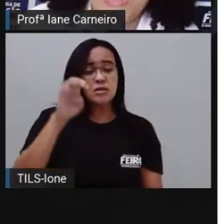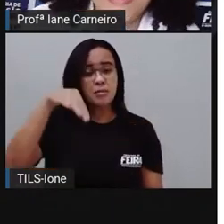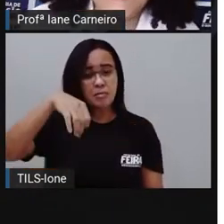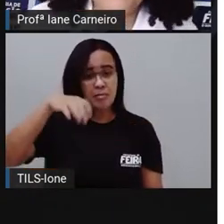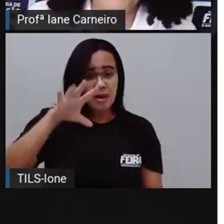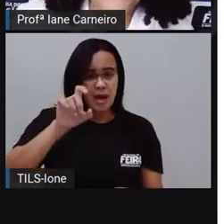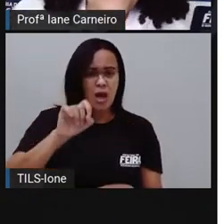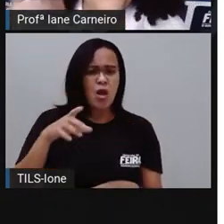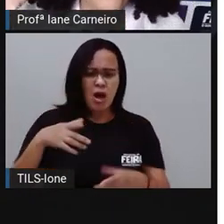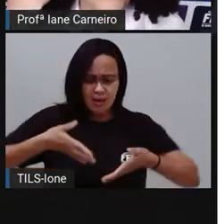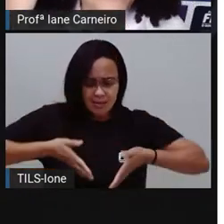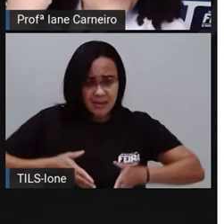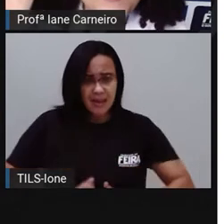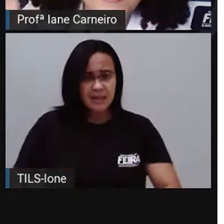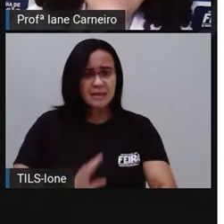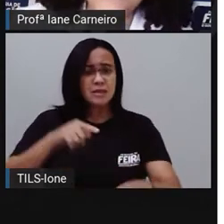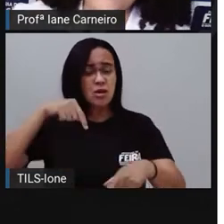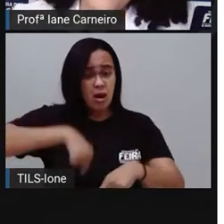em Feira em